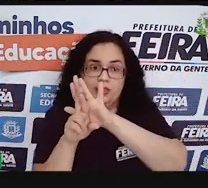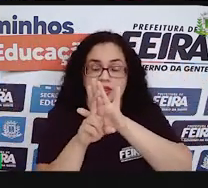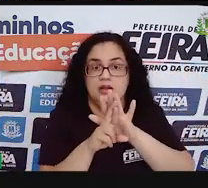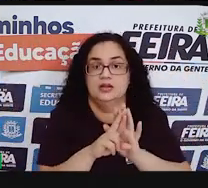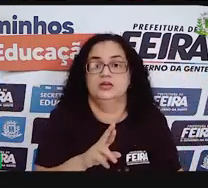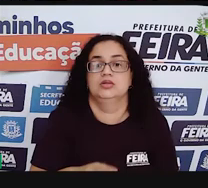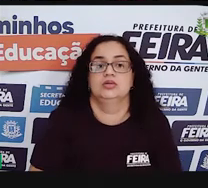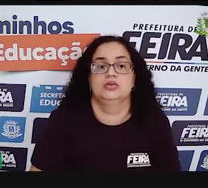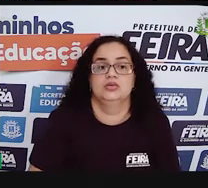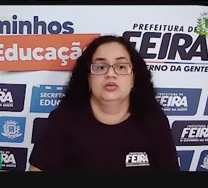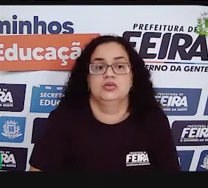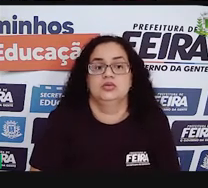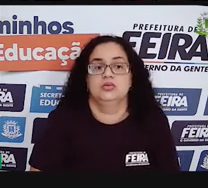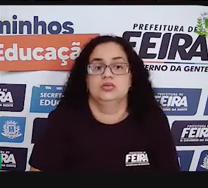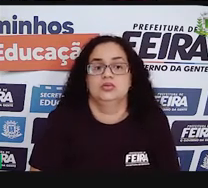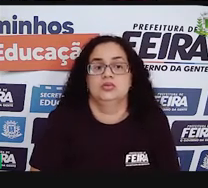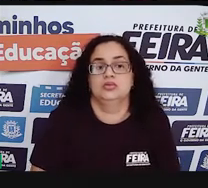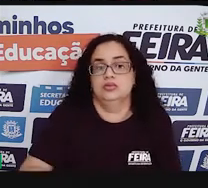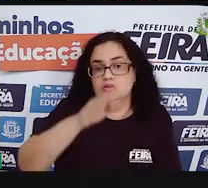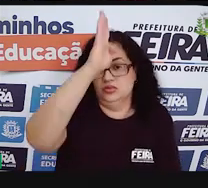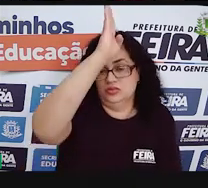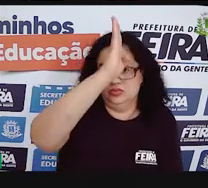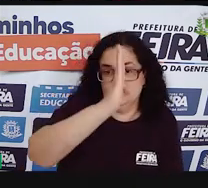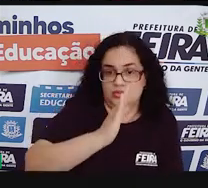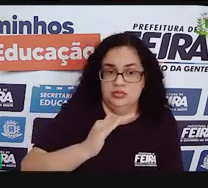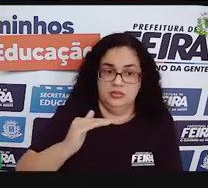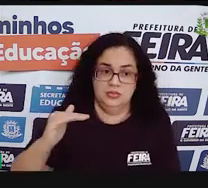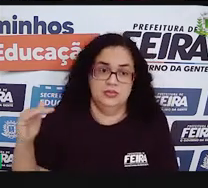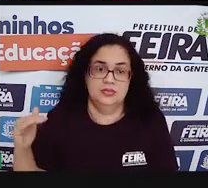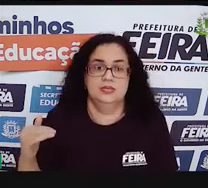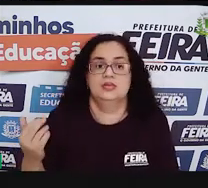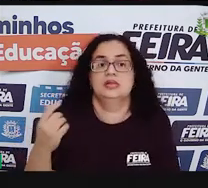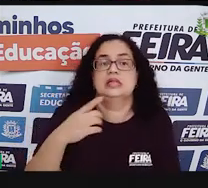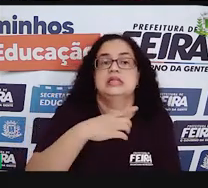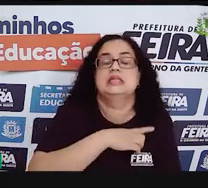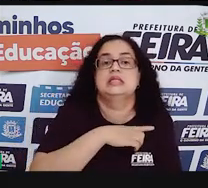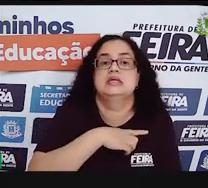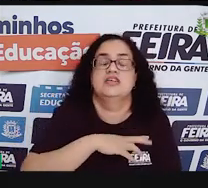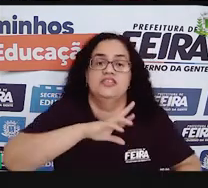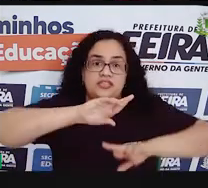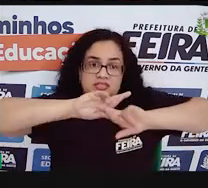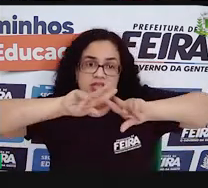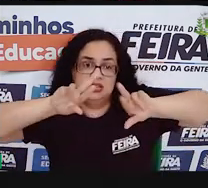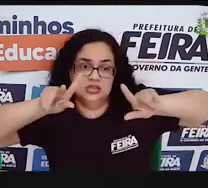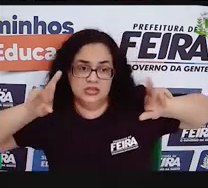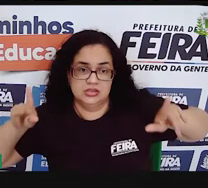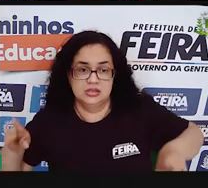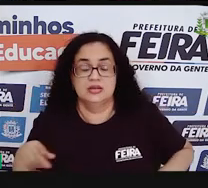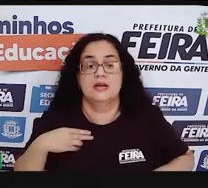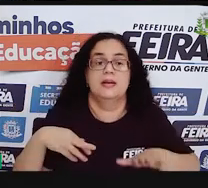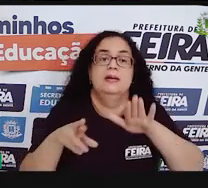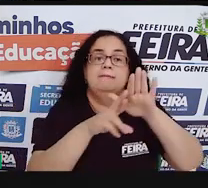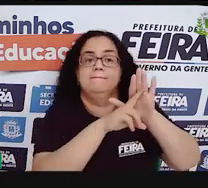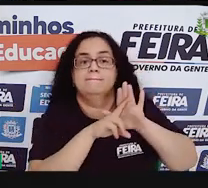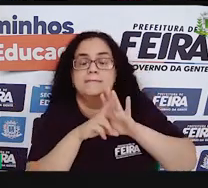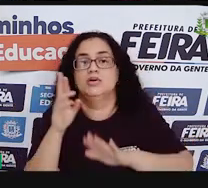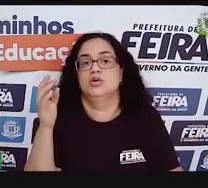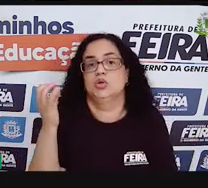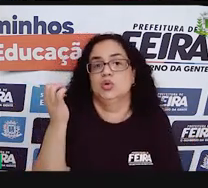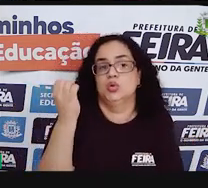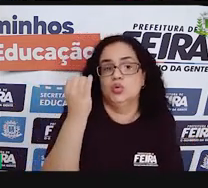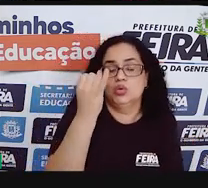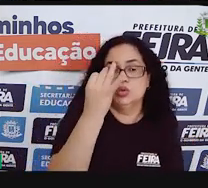na posição aí, ó, vertical. E os tamanhos são variados porque representam